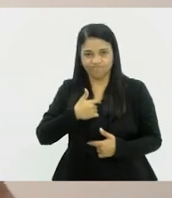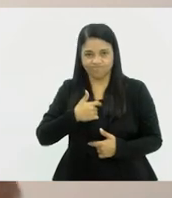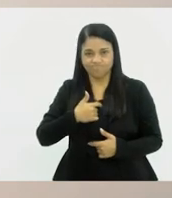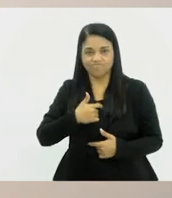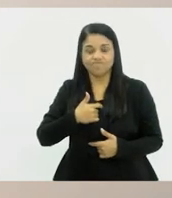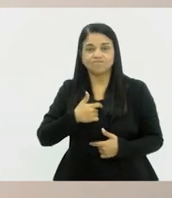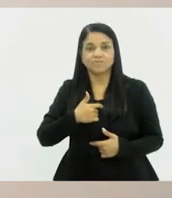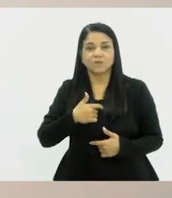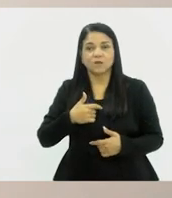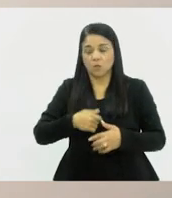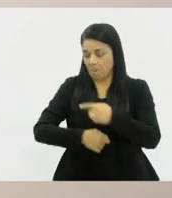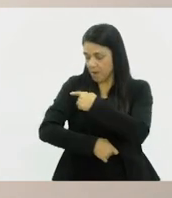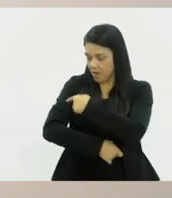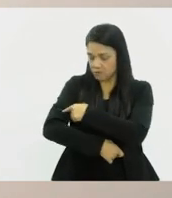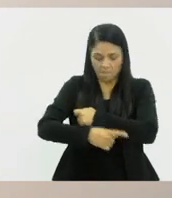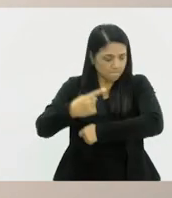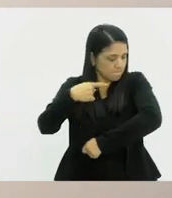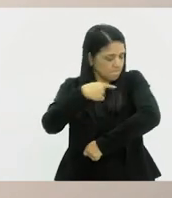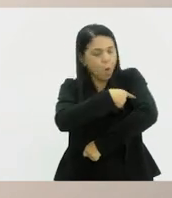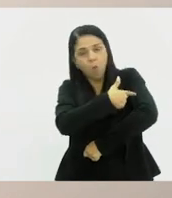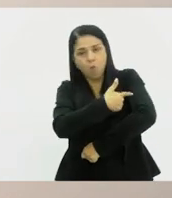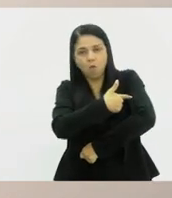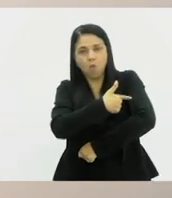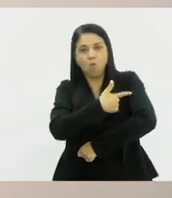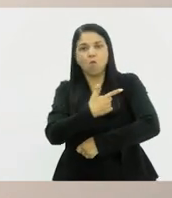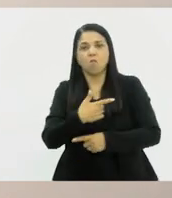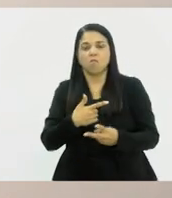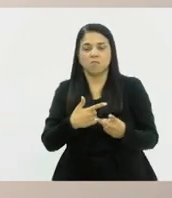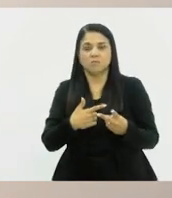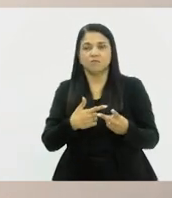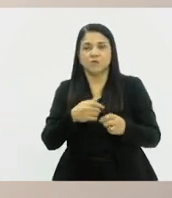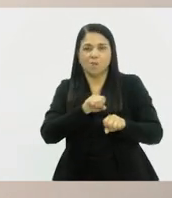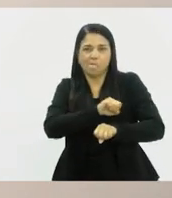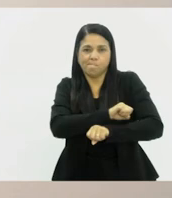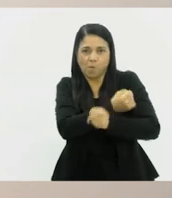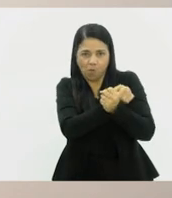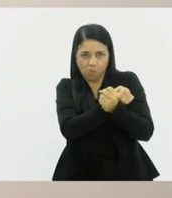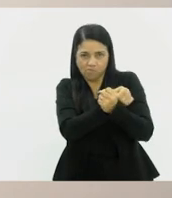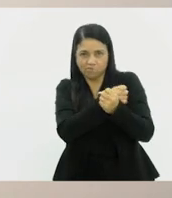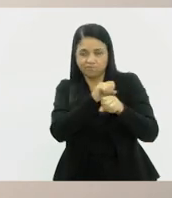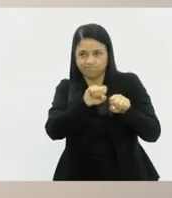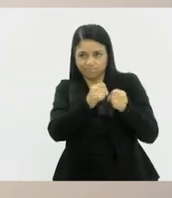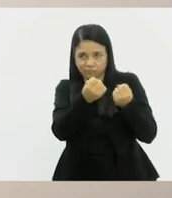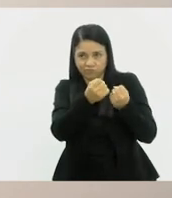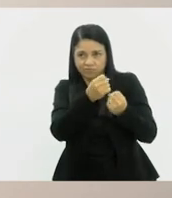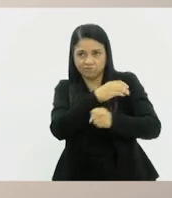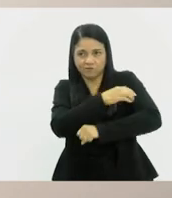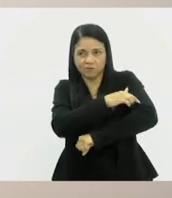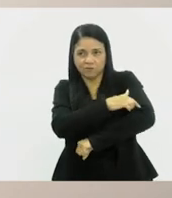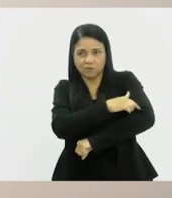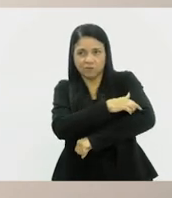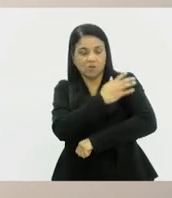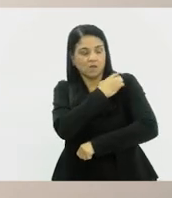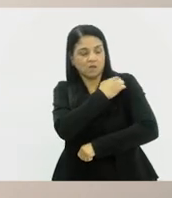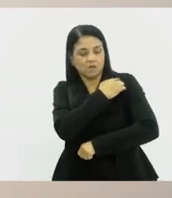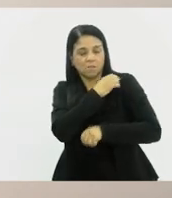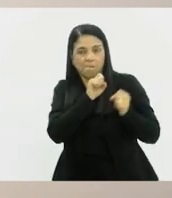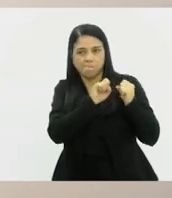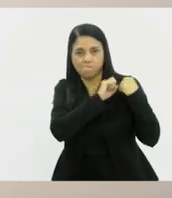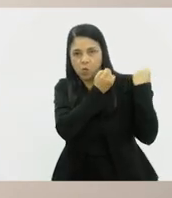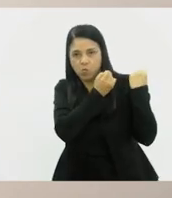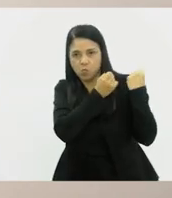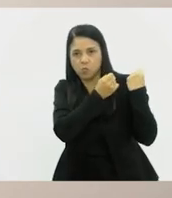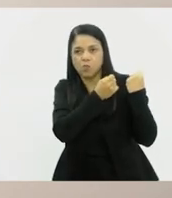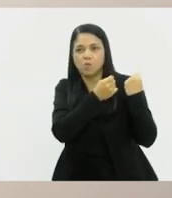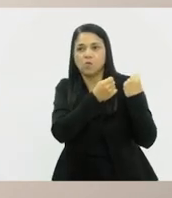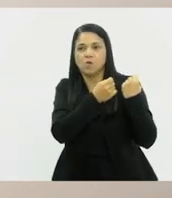tiro acertou no braço no meu braço esquerdo eu quebrei o braço o úmero quebrei o hom Plata a